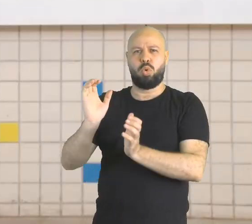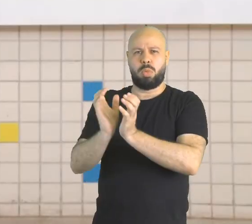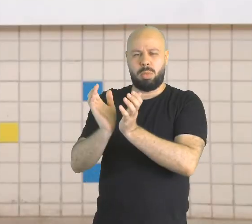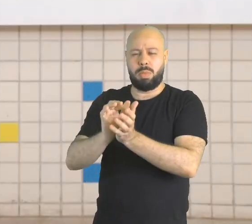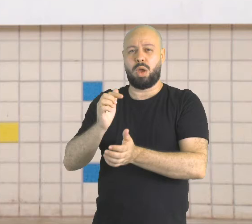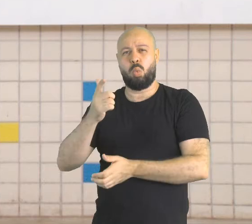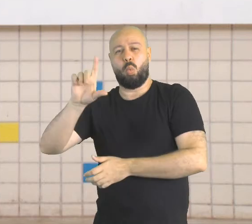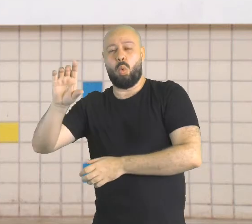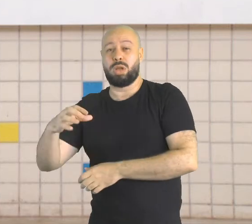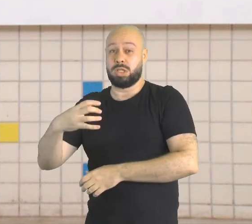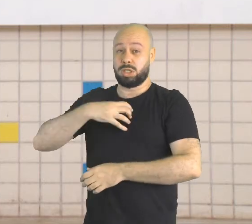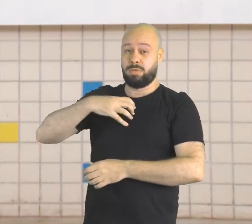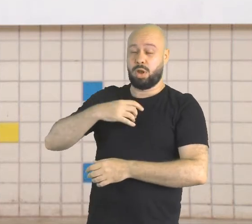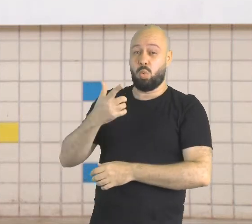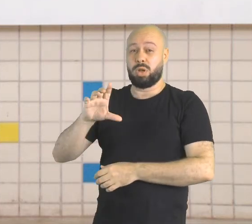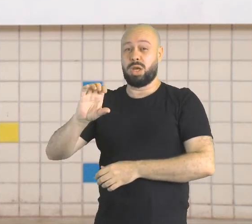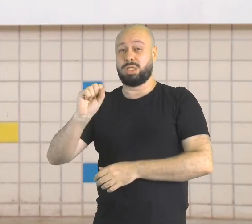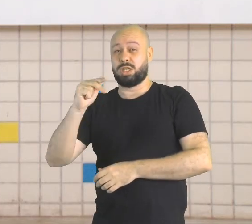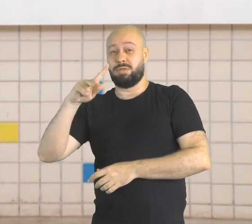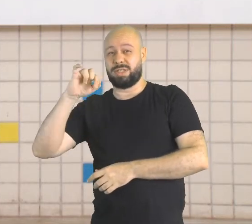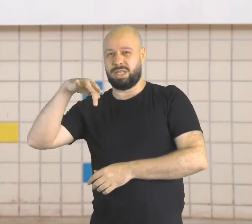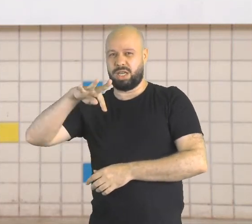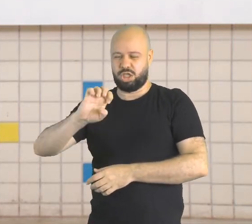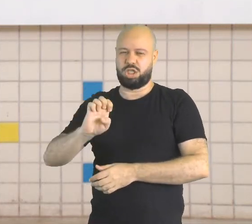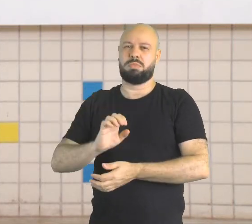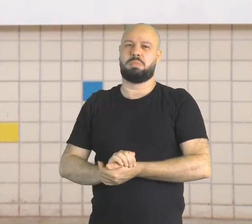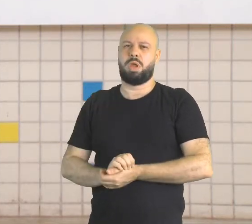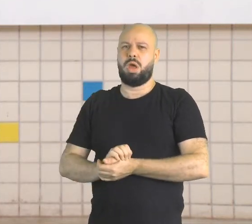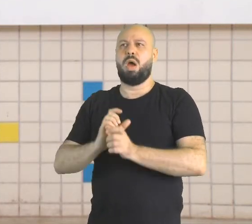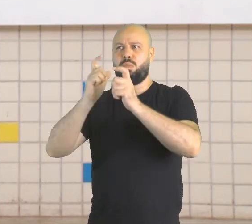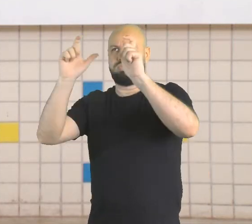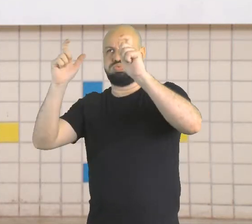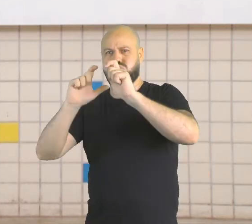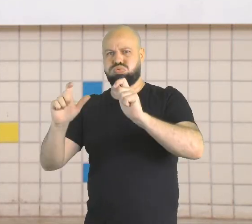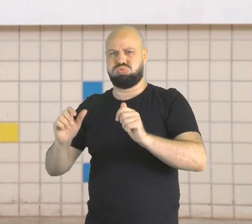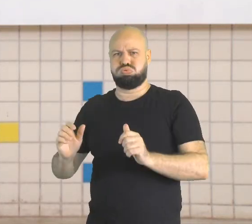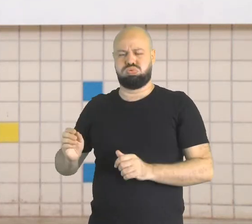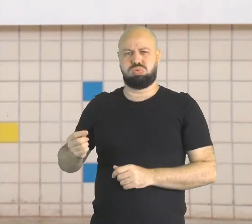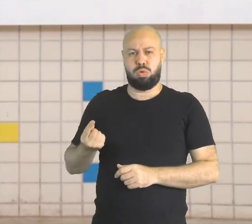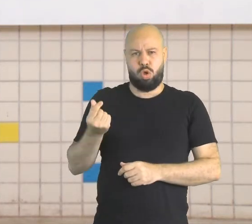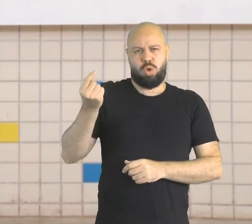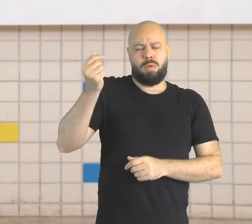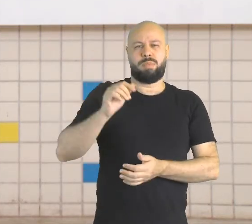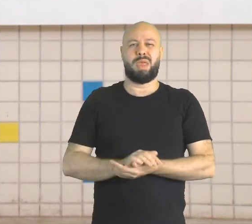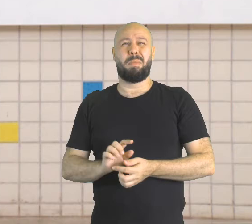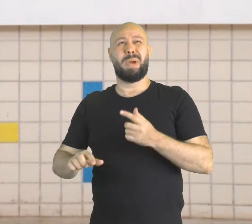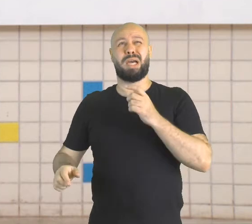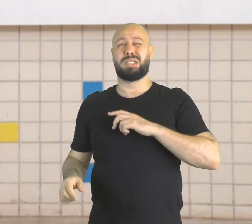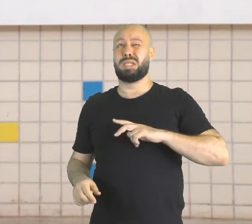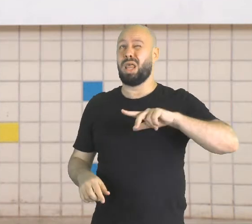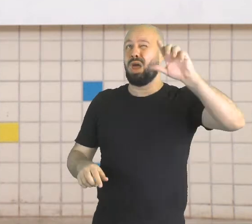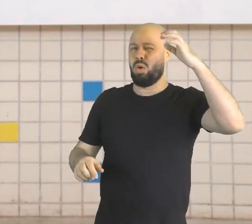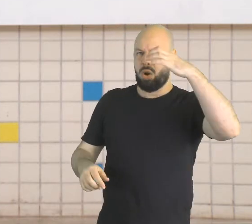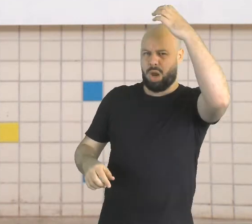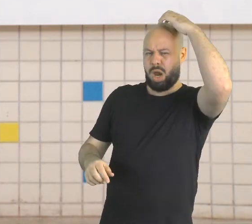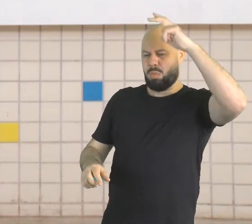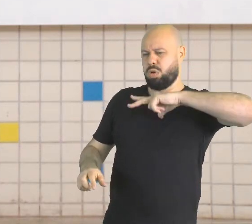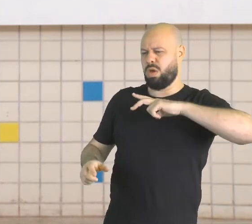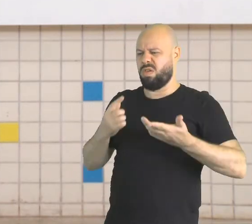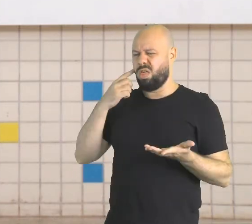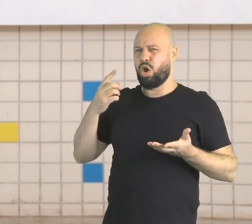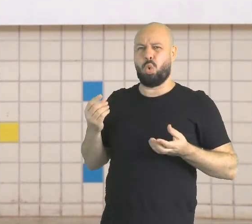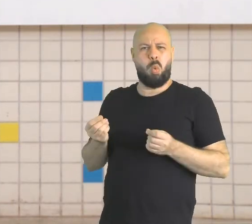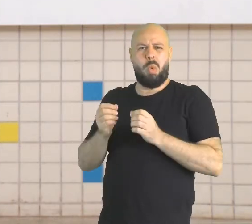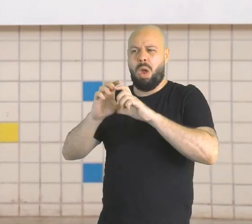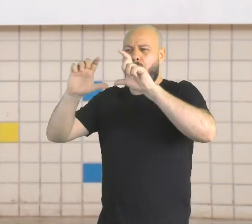também de Salvador. Diante disso, né, o rei de Portugal, vendo o insucesso do projeto das capitanias hereditárias, que seria o